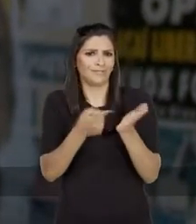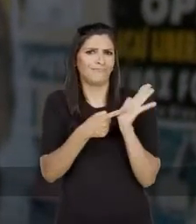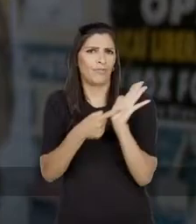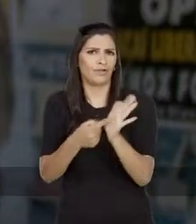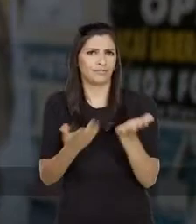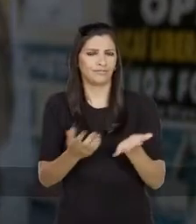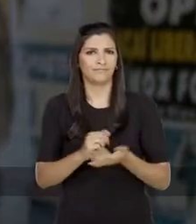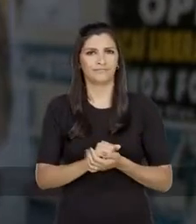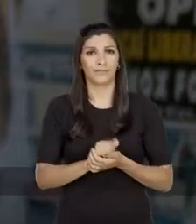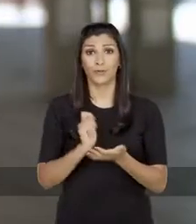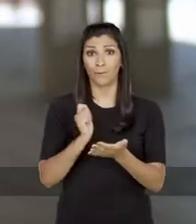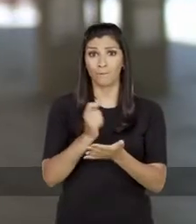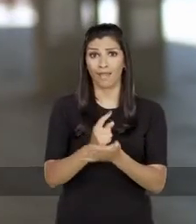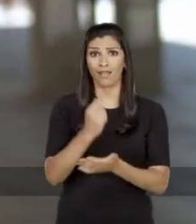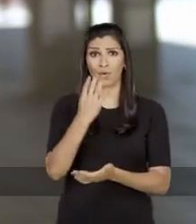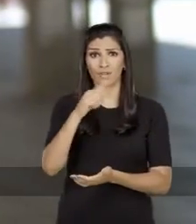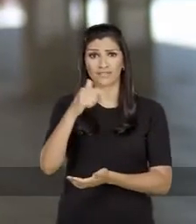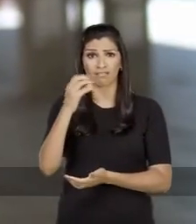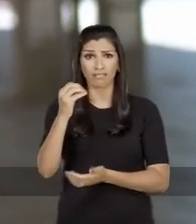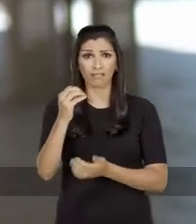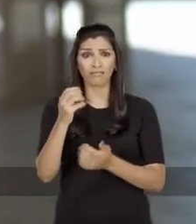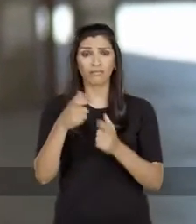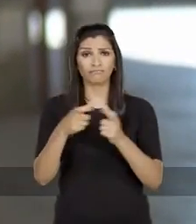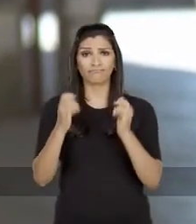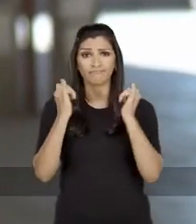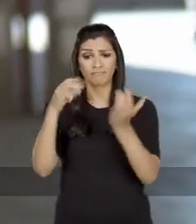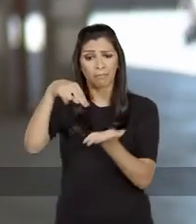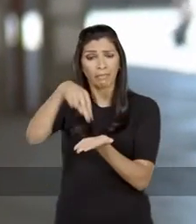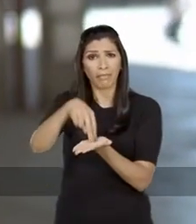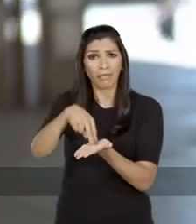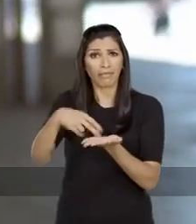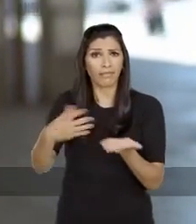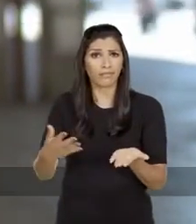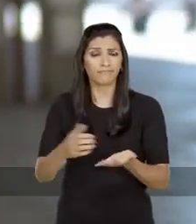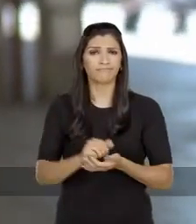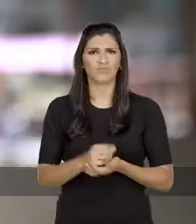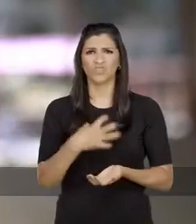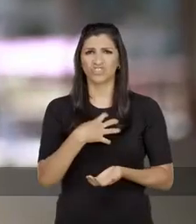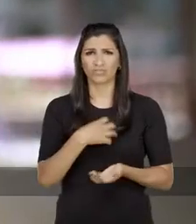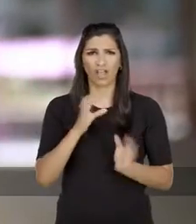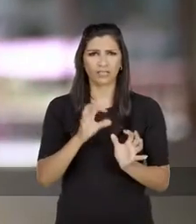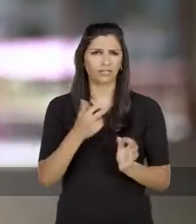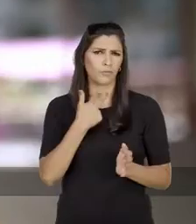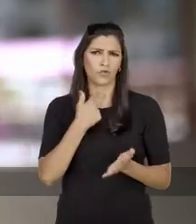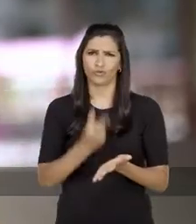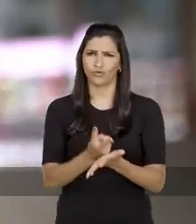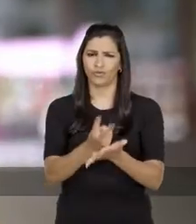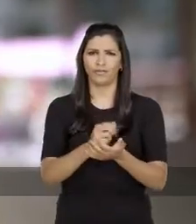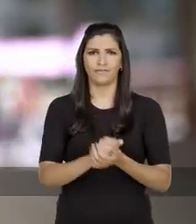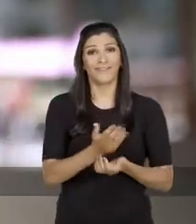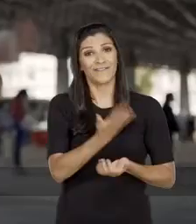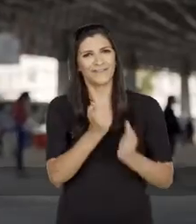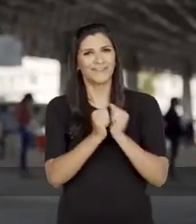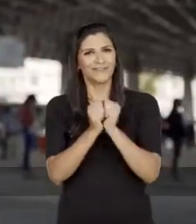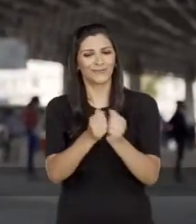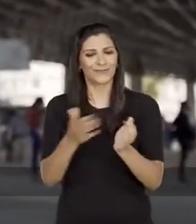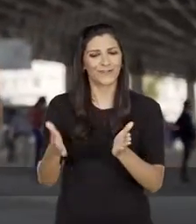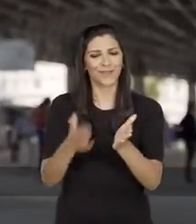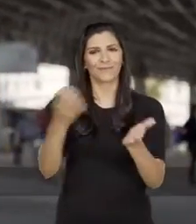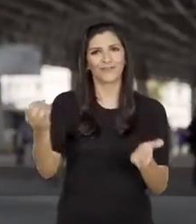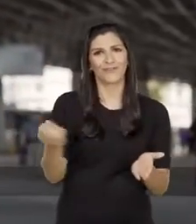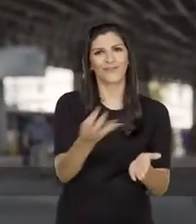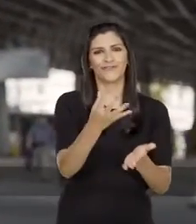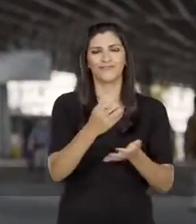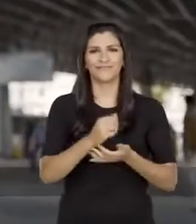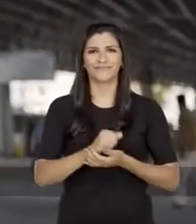transporte que eles apresentam pra gente. Tu paga R$4,70 numa passagem, tu vende em pé. Do jeito que tá, não dá para continuar. Vem com a